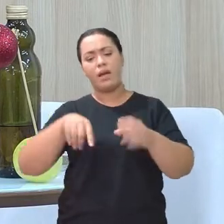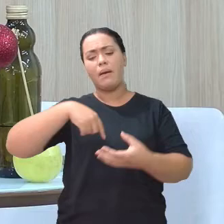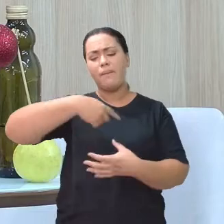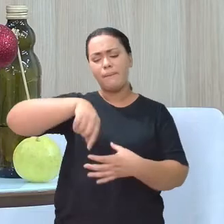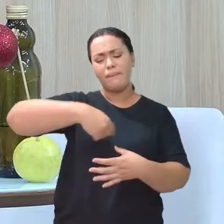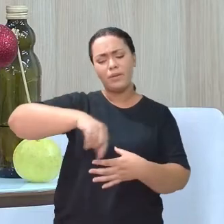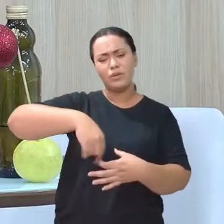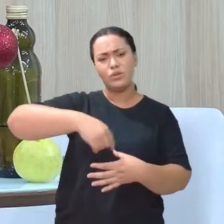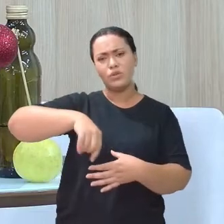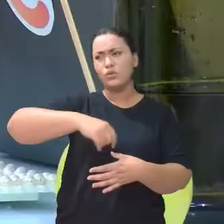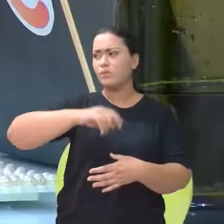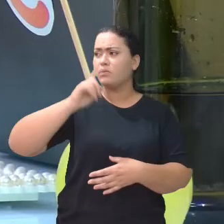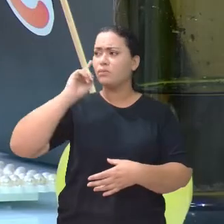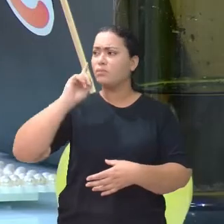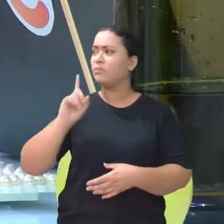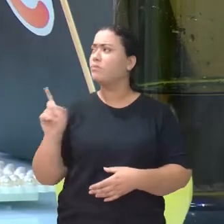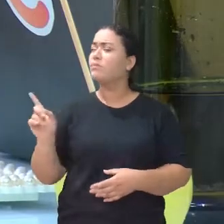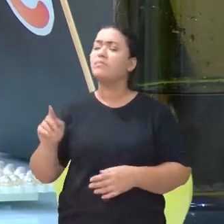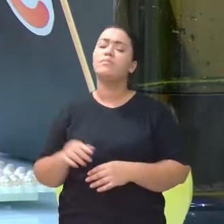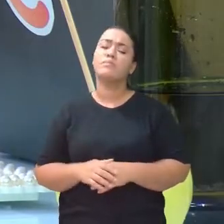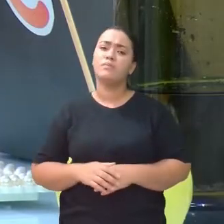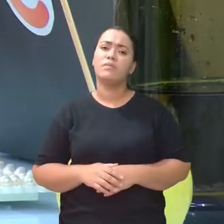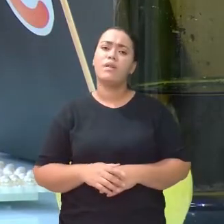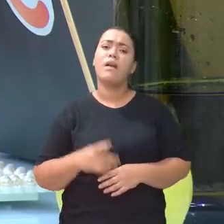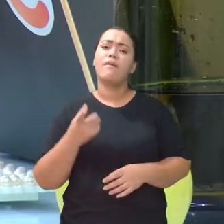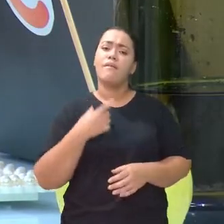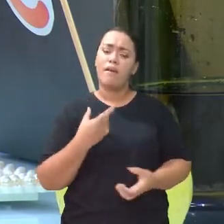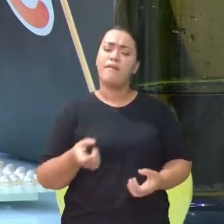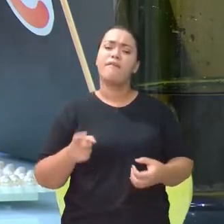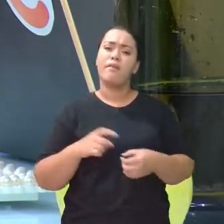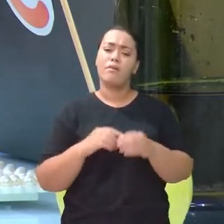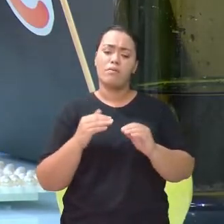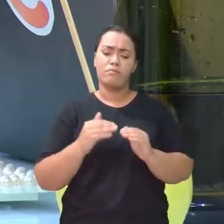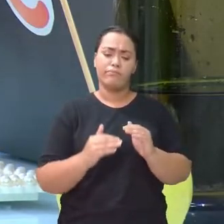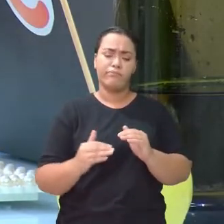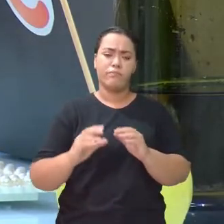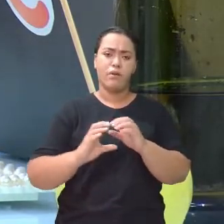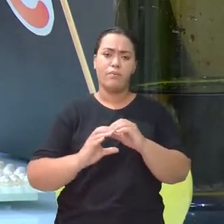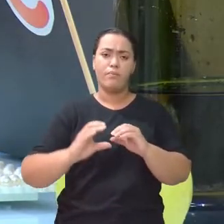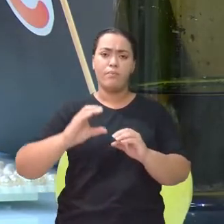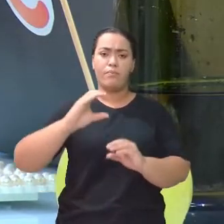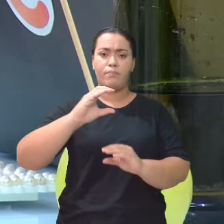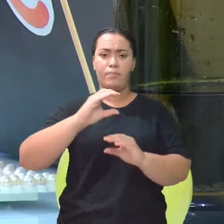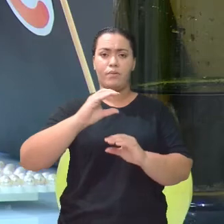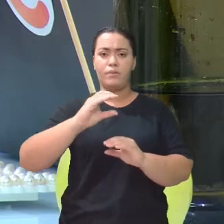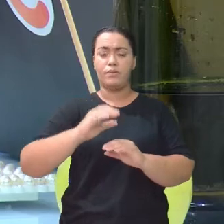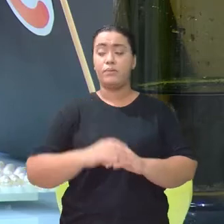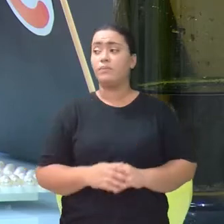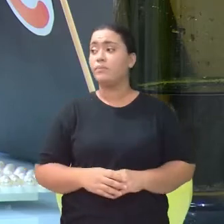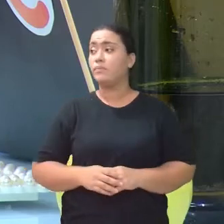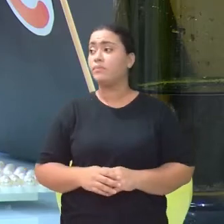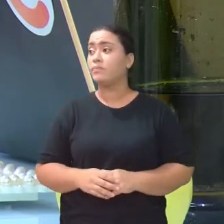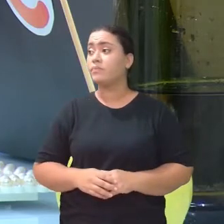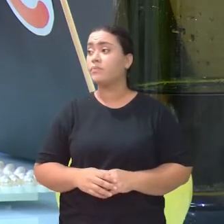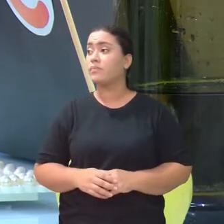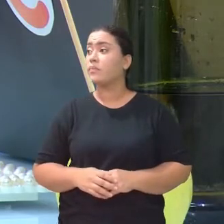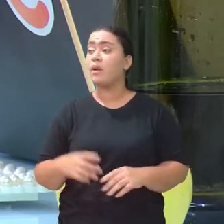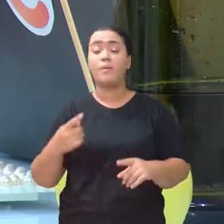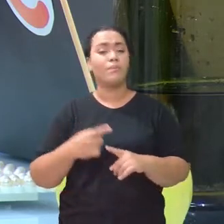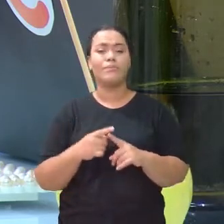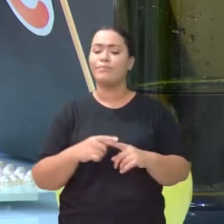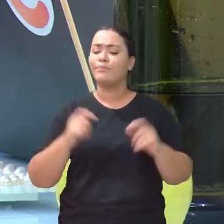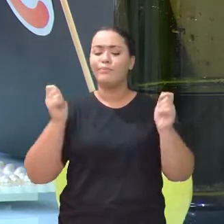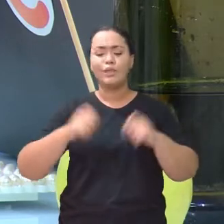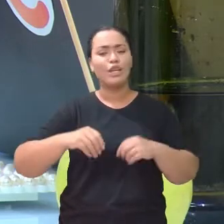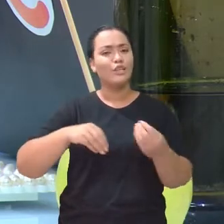novo e vocês vão ver que ele vai voltar e vai ficar mais acima. Então, ele não